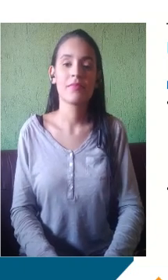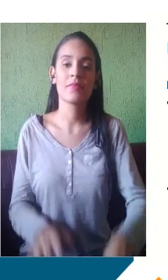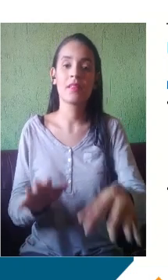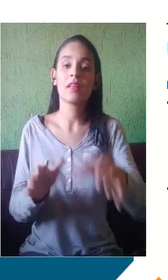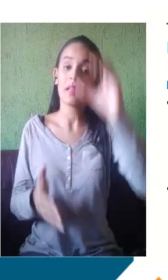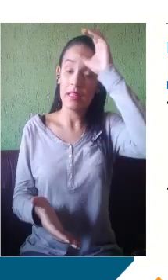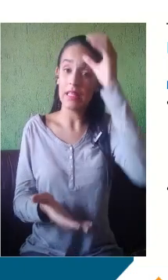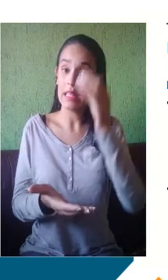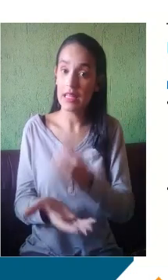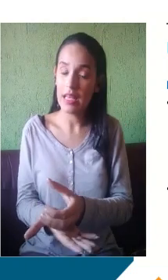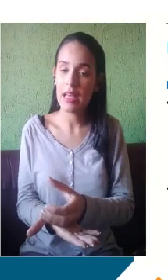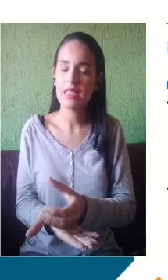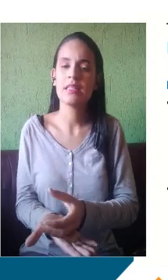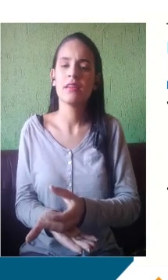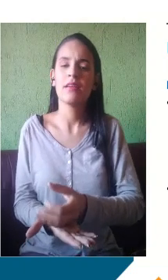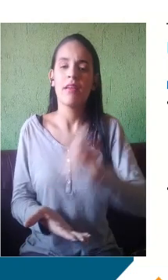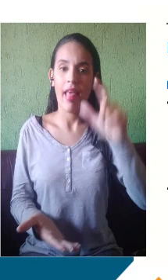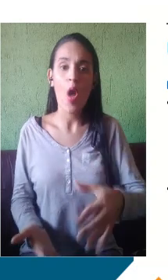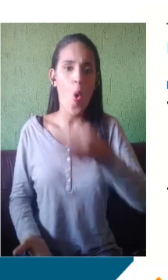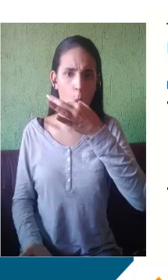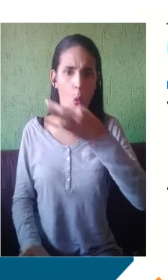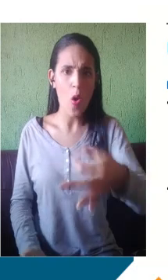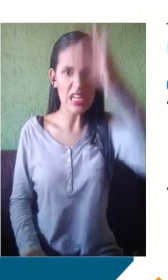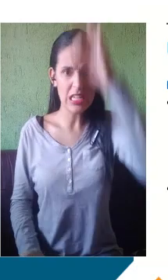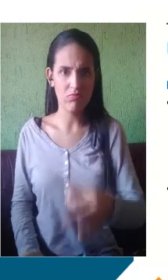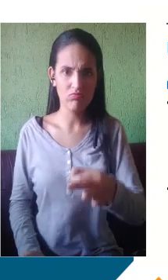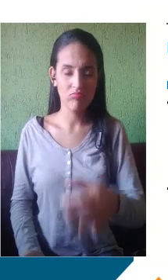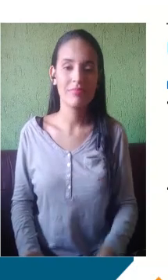é o posicionamento defendido, o ponto de vista defendido, a posição que se